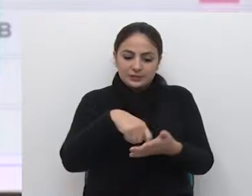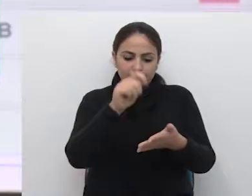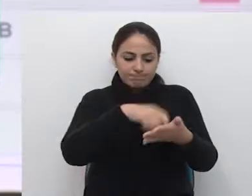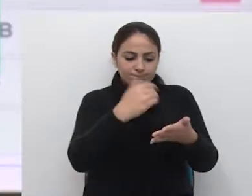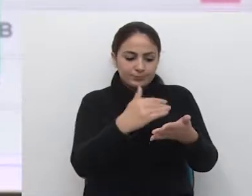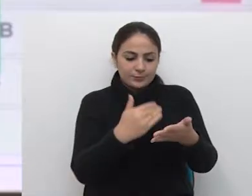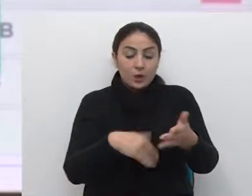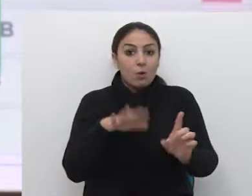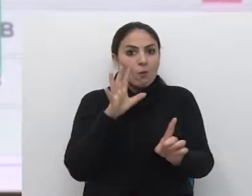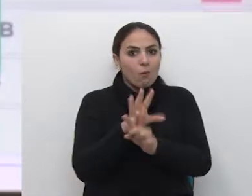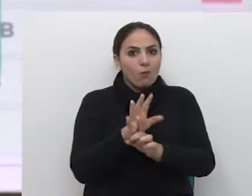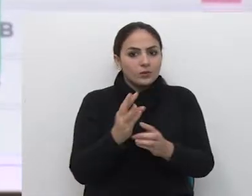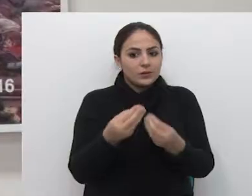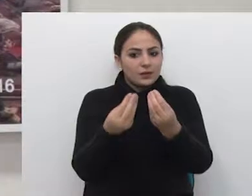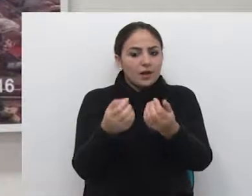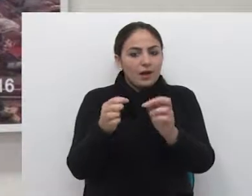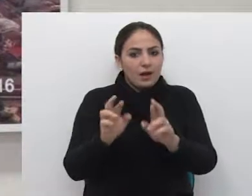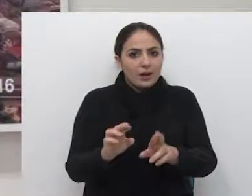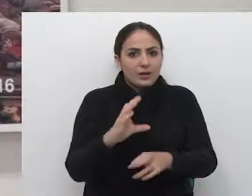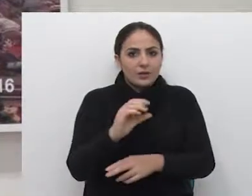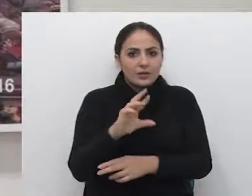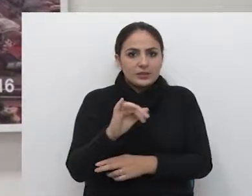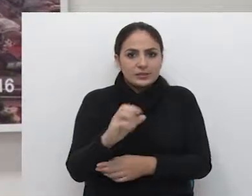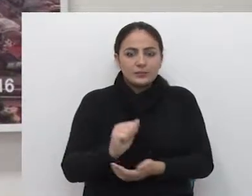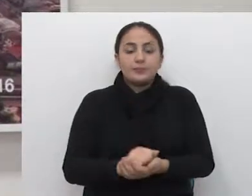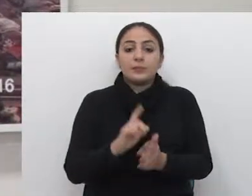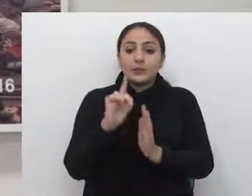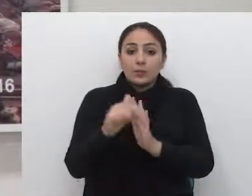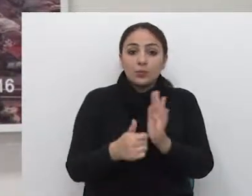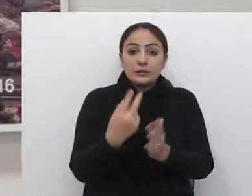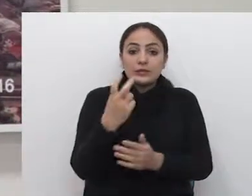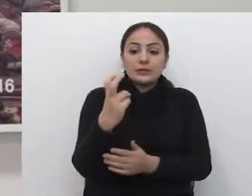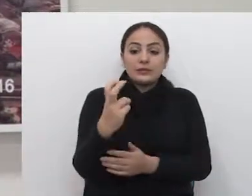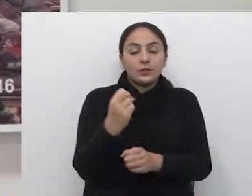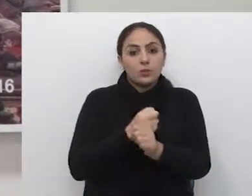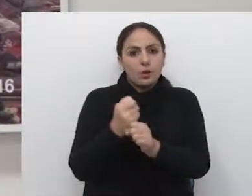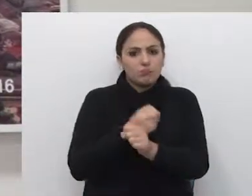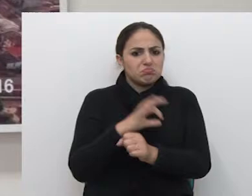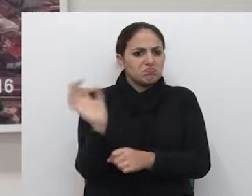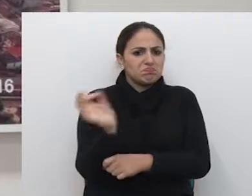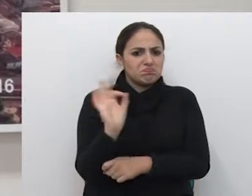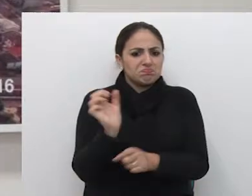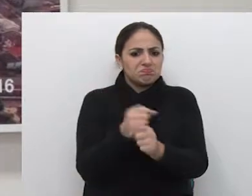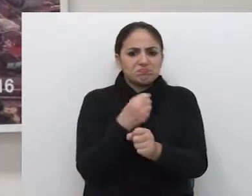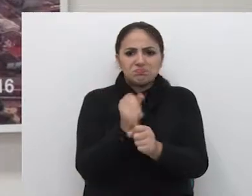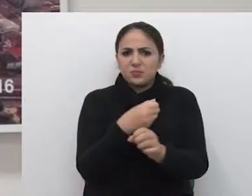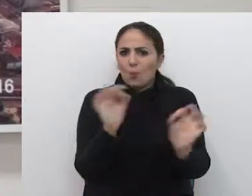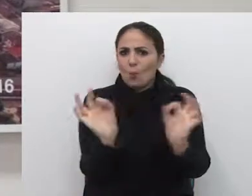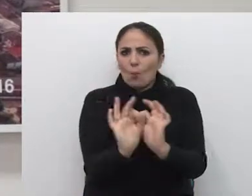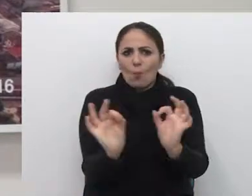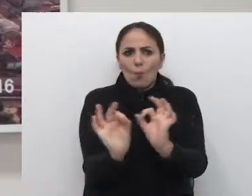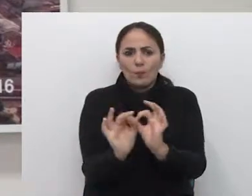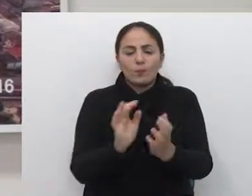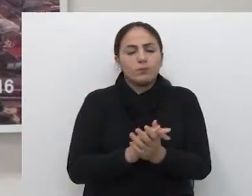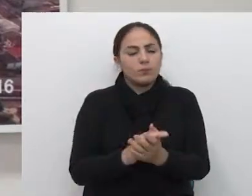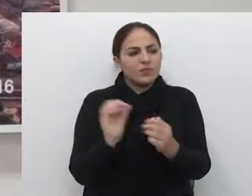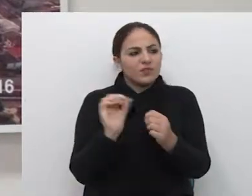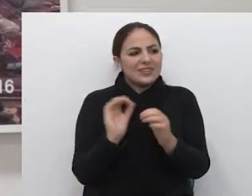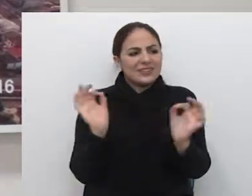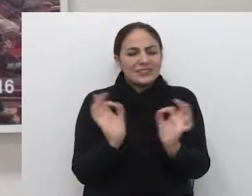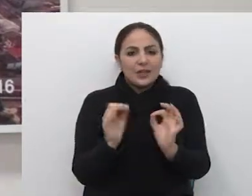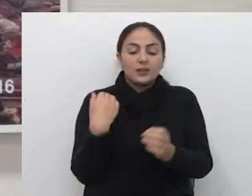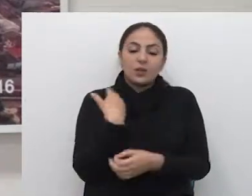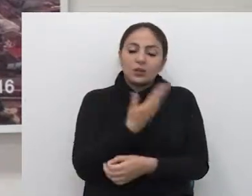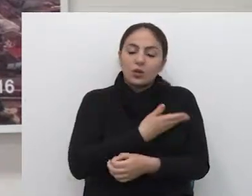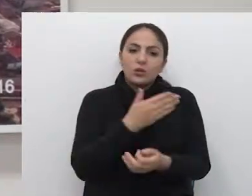ao Cresci. Passados-se 5 anos, o Cresci nada construiu, que era para a construção da sua sede, não o fez até o momento, então nós entramos